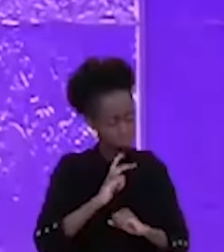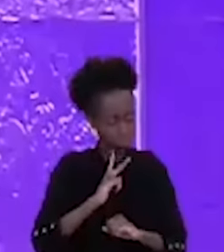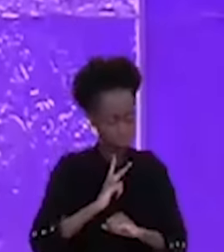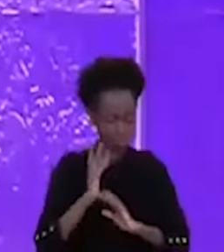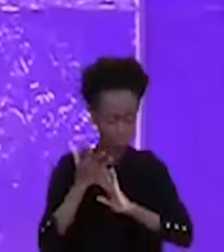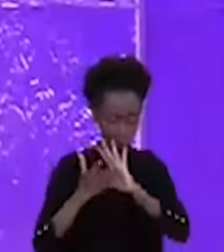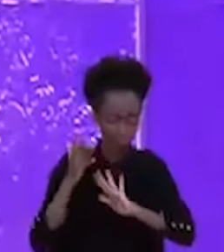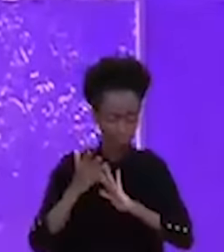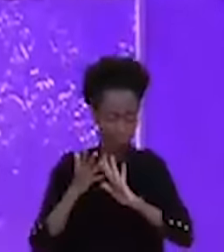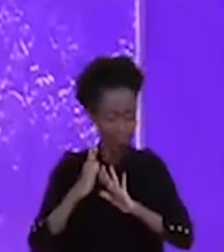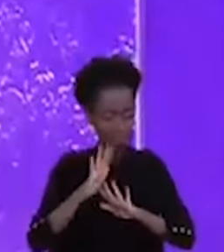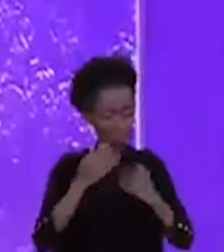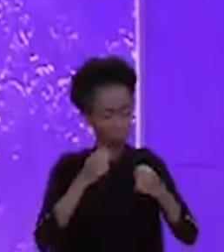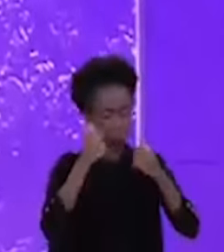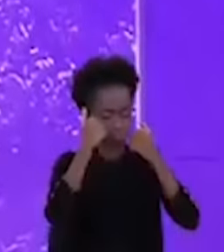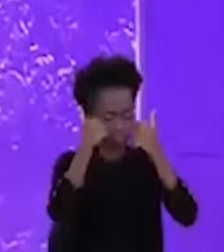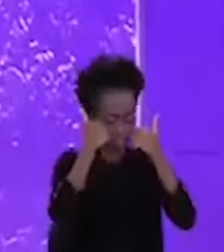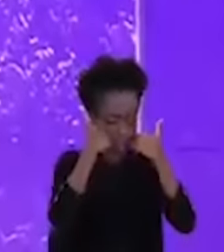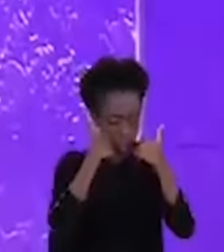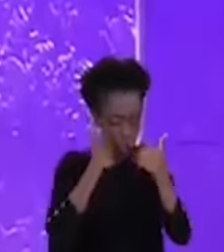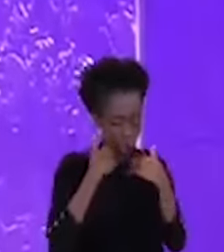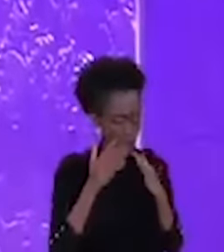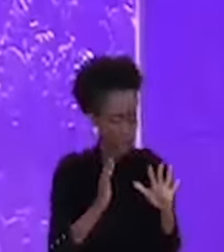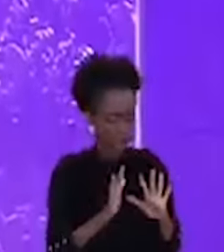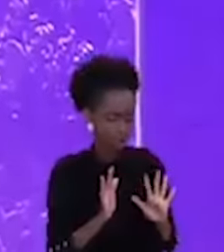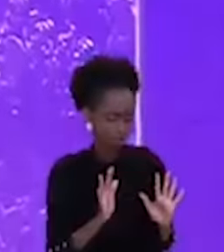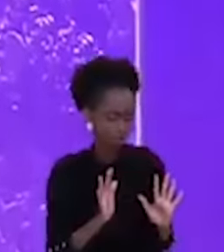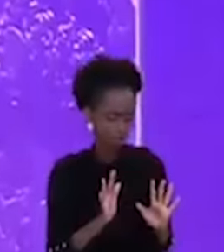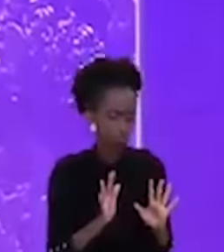Você não precisa chorar, meu amigo, minha amiga,